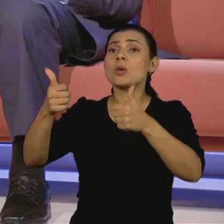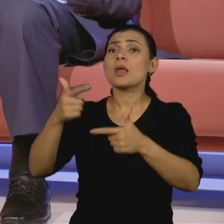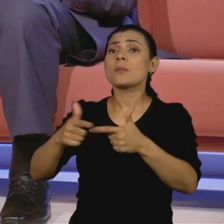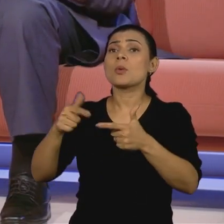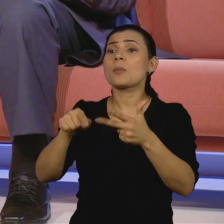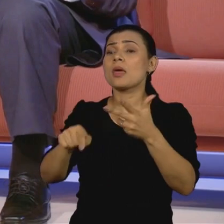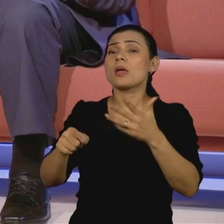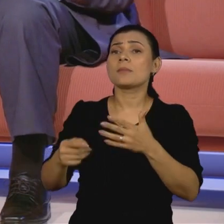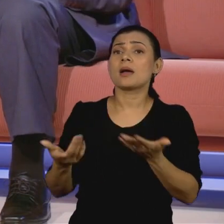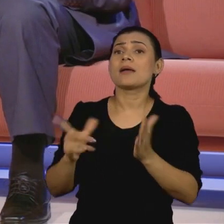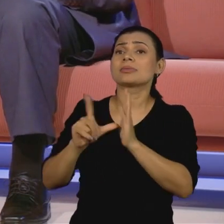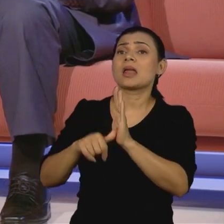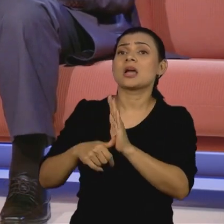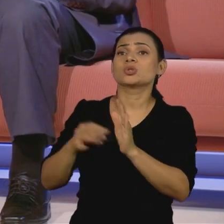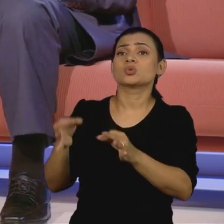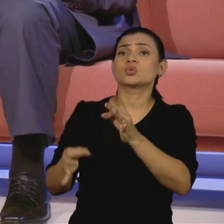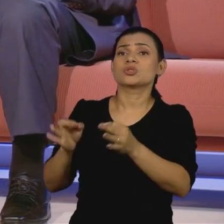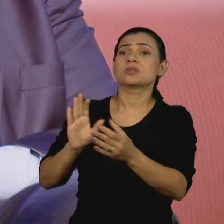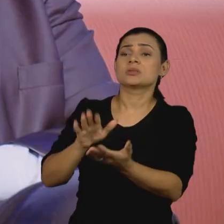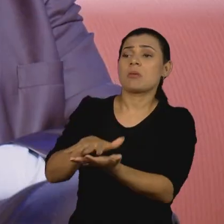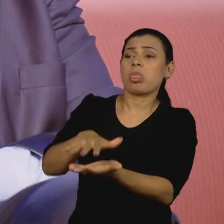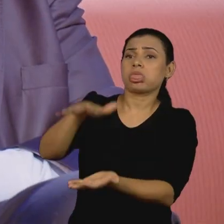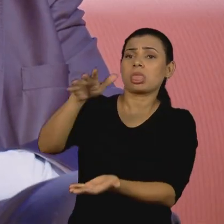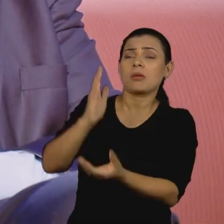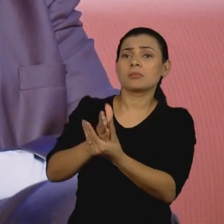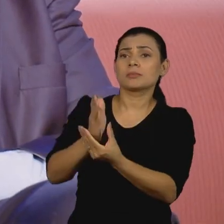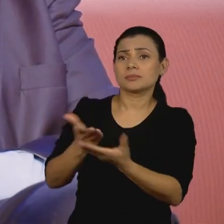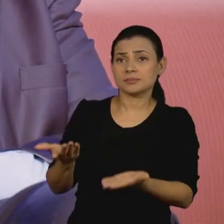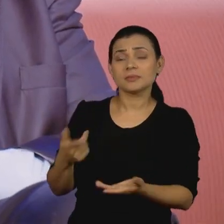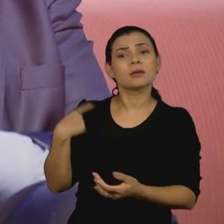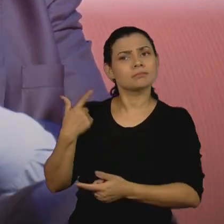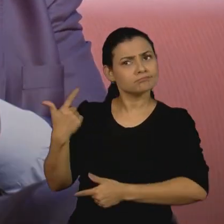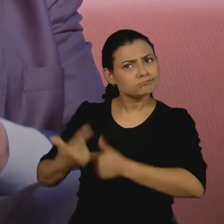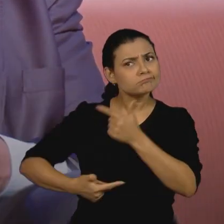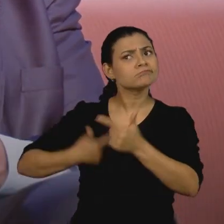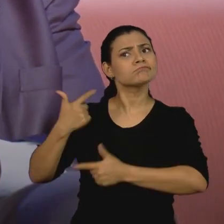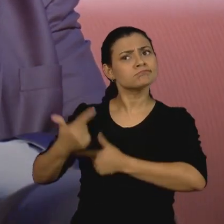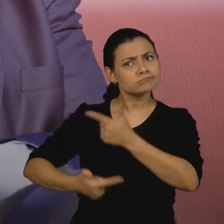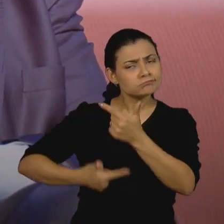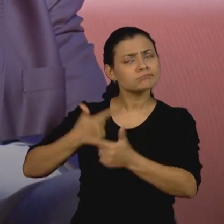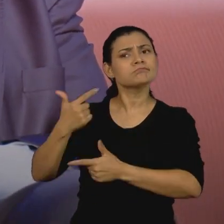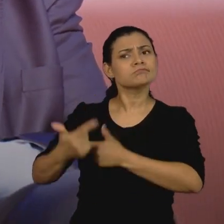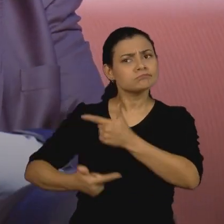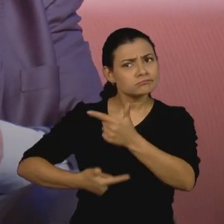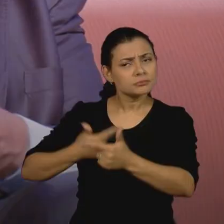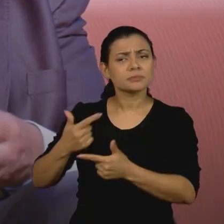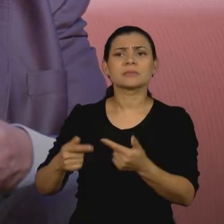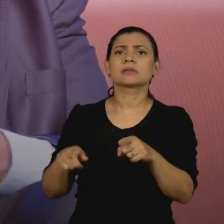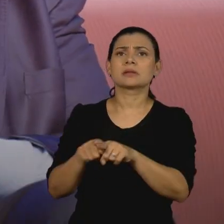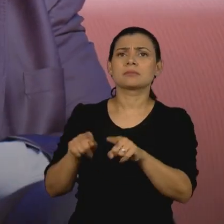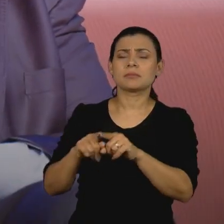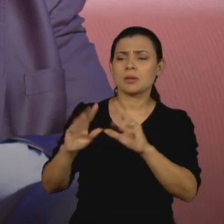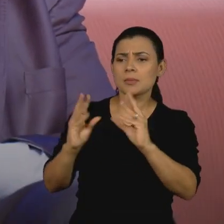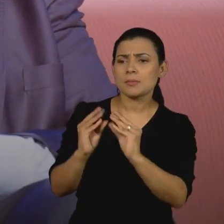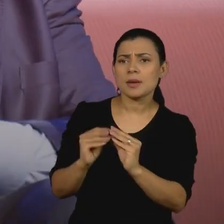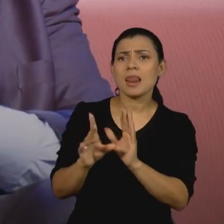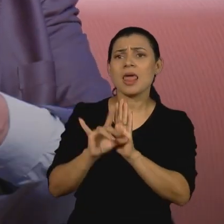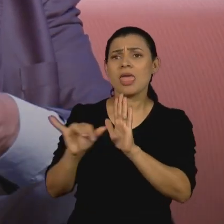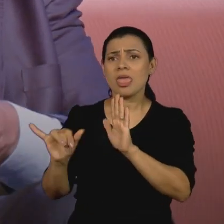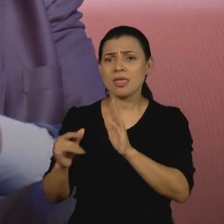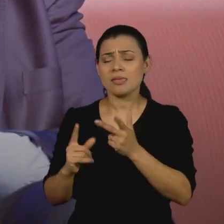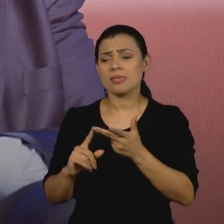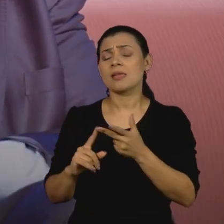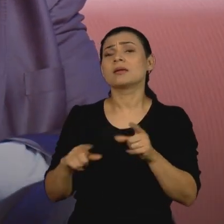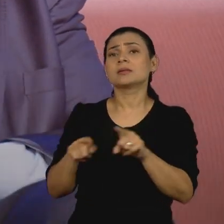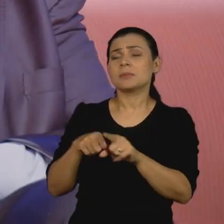do atraso na justiça? Tem se trabalhado muito, tem se trabalhado em simplificação das leis, tem